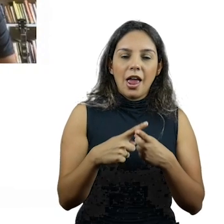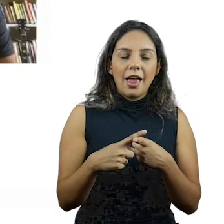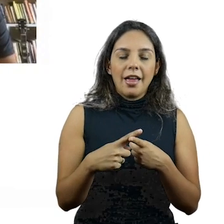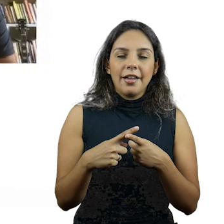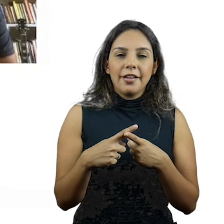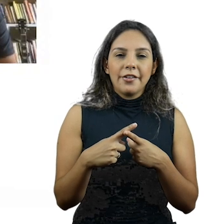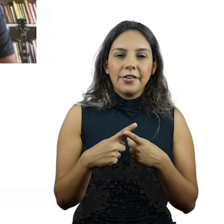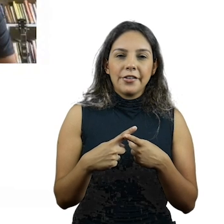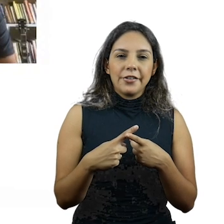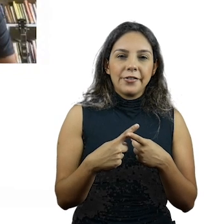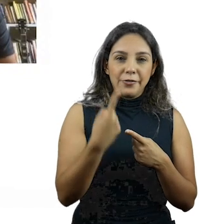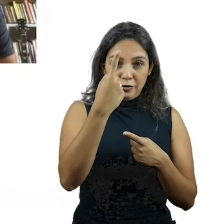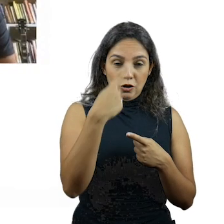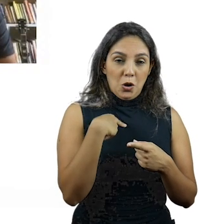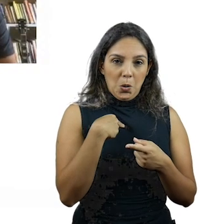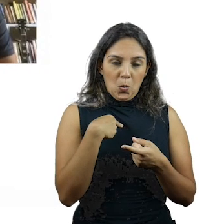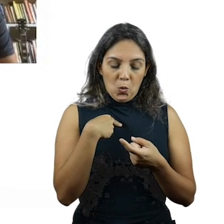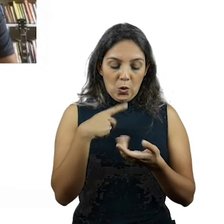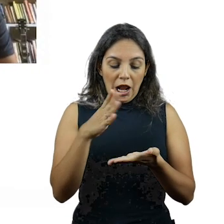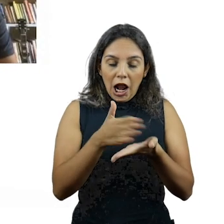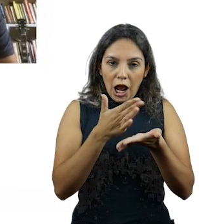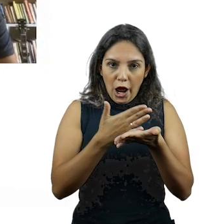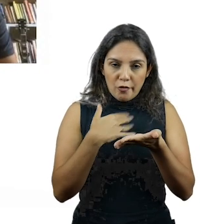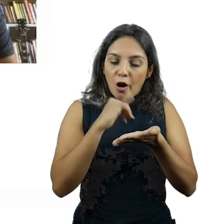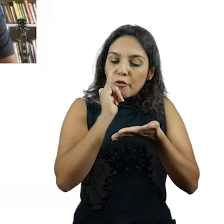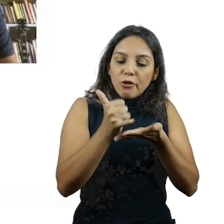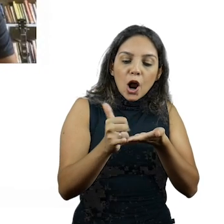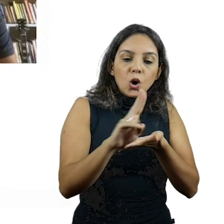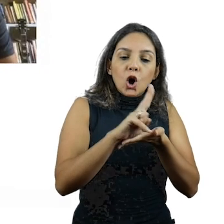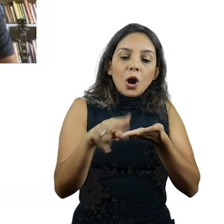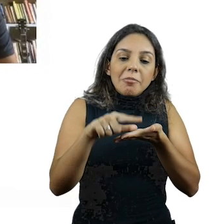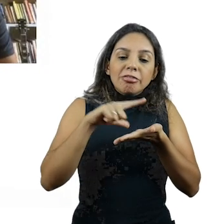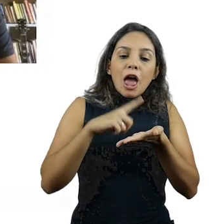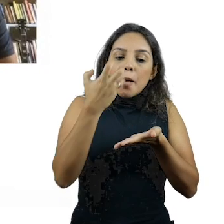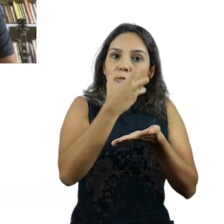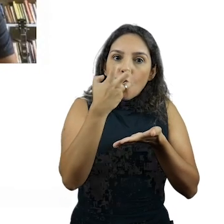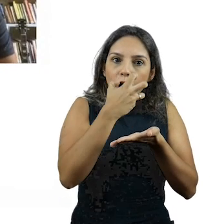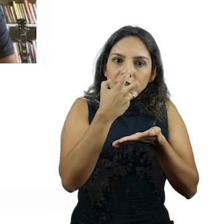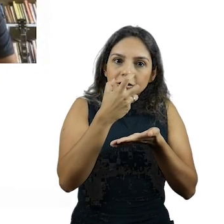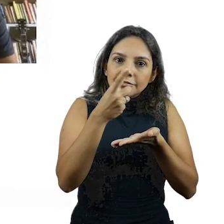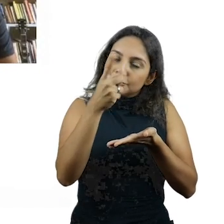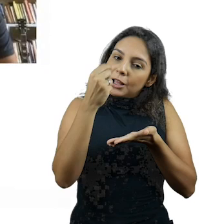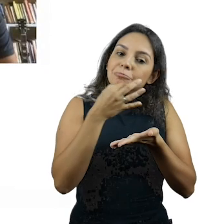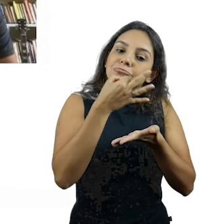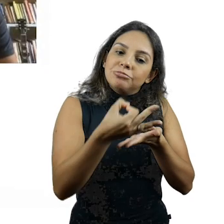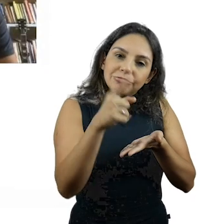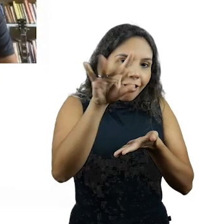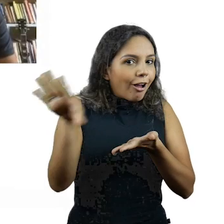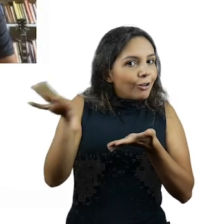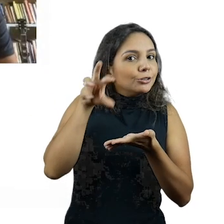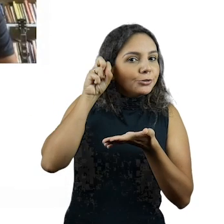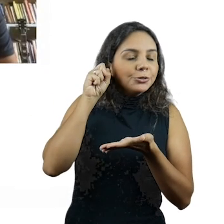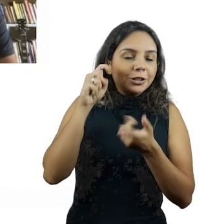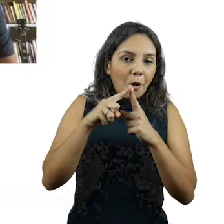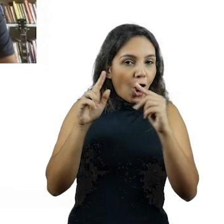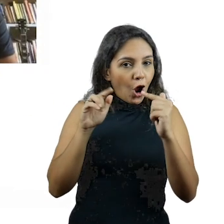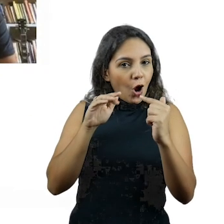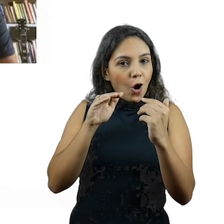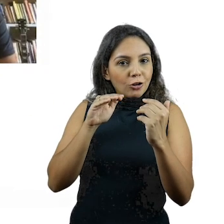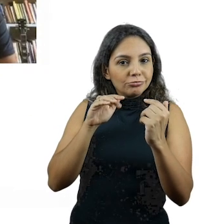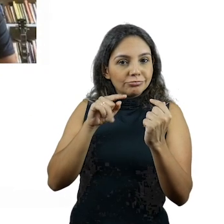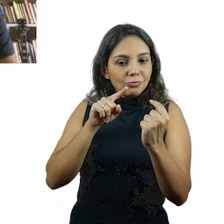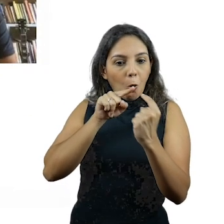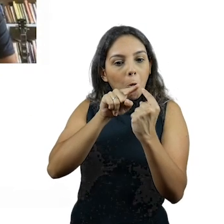uma música assim num texto literário, você está dando alguma indicação ali para o leitor, né? Ou de quem é aquele